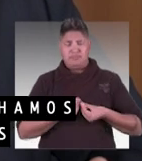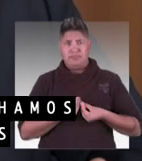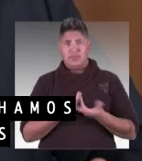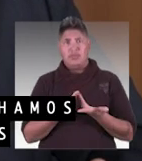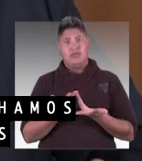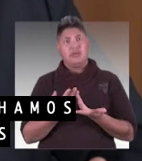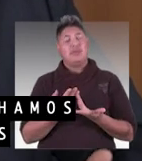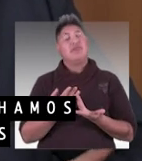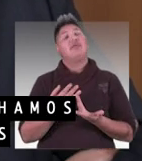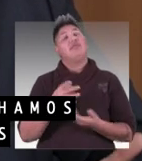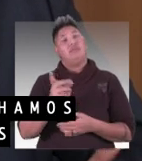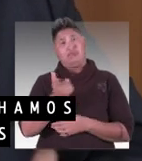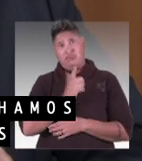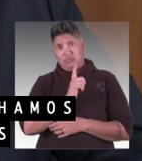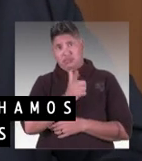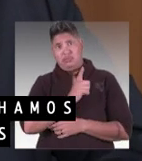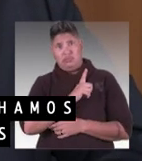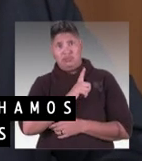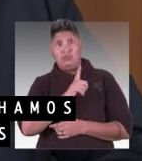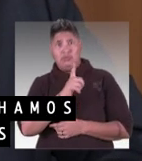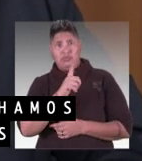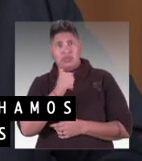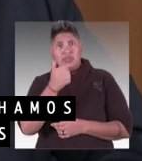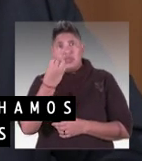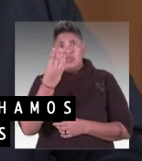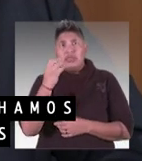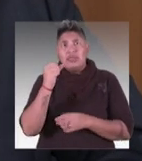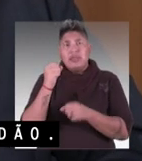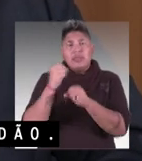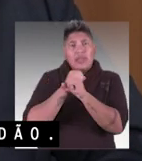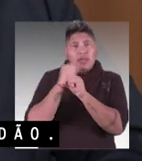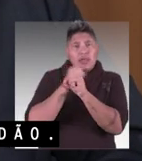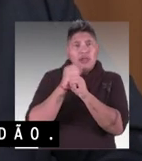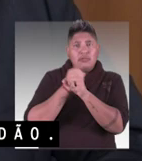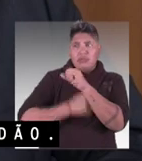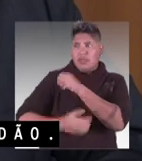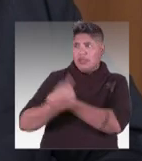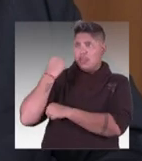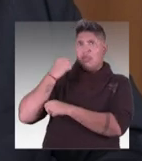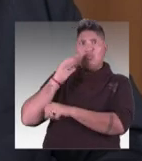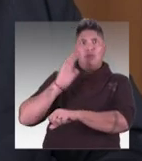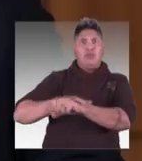Isso é o que nós tínhamos há 130 anos atrás, na época da escravidão.